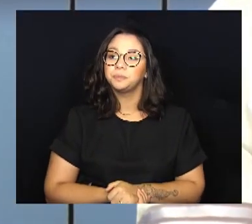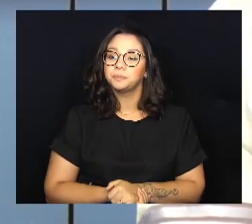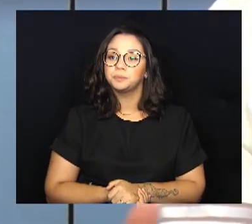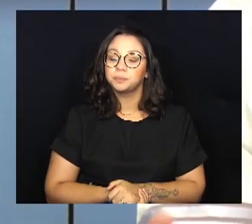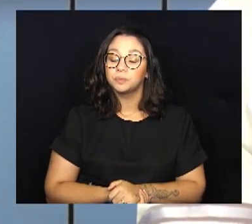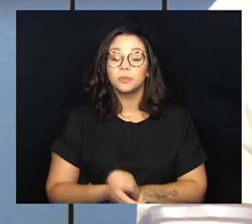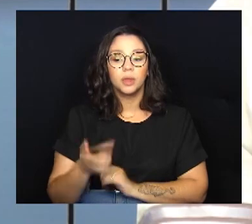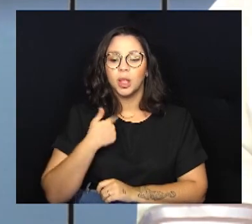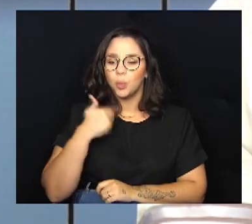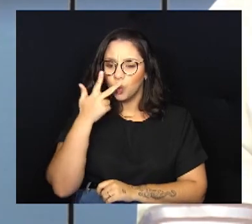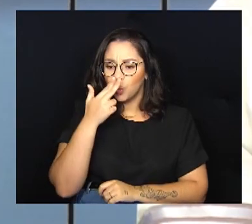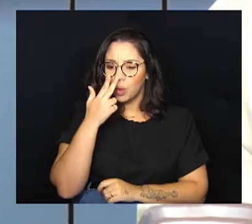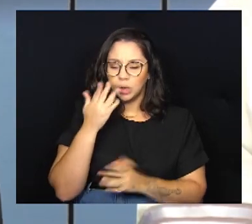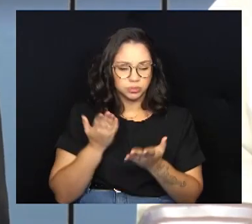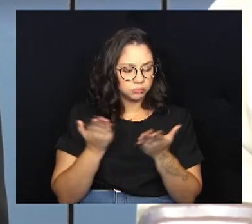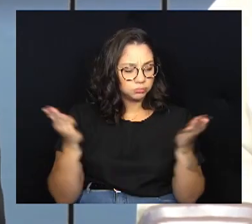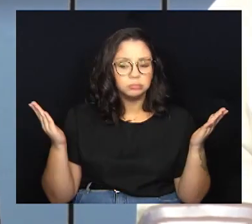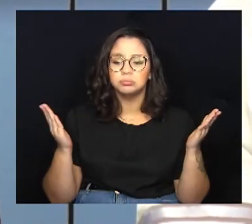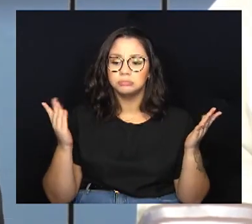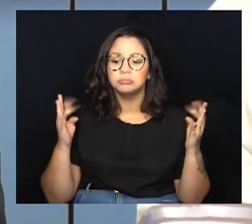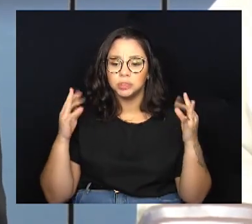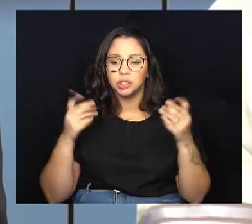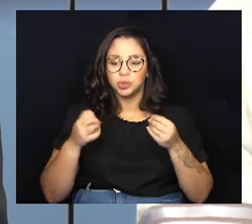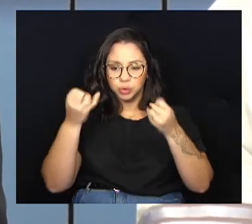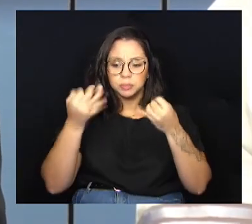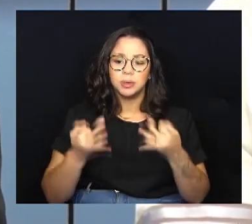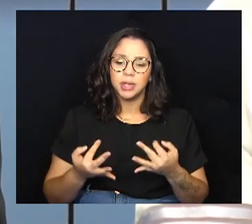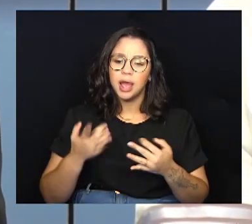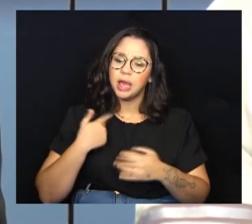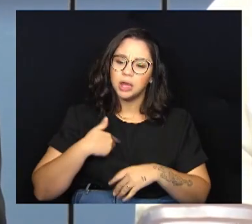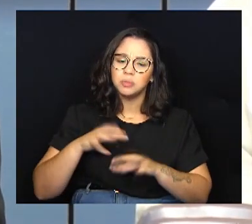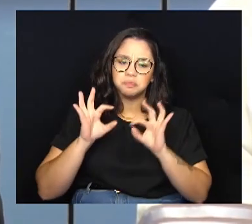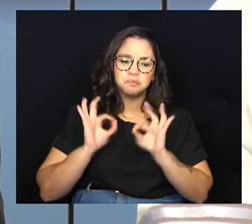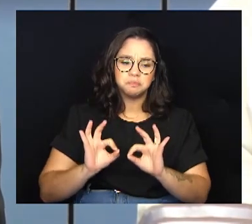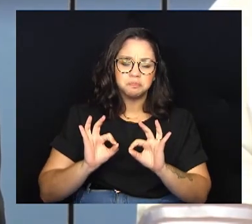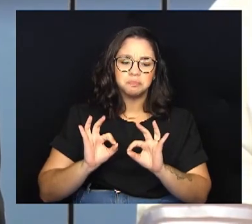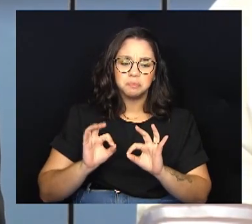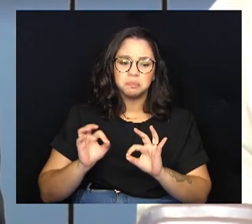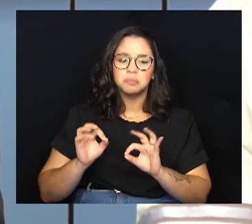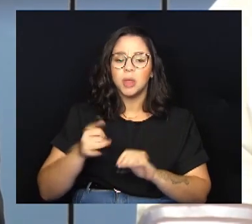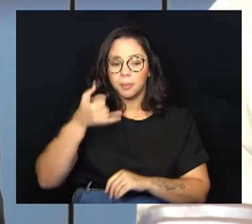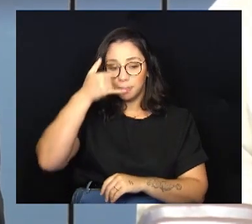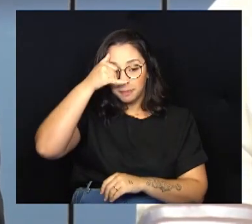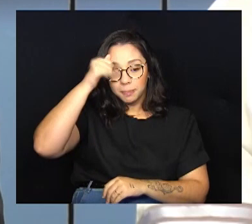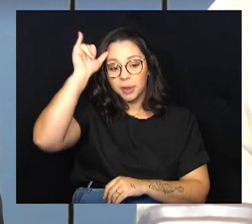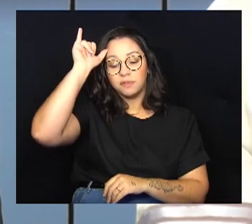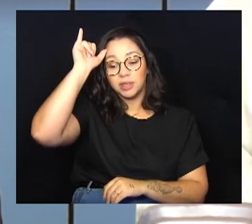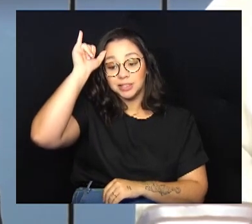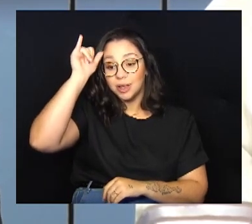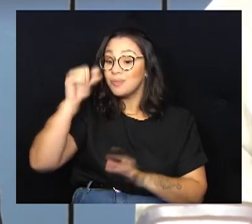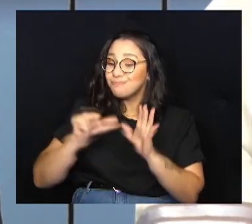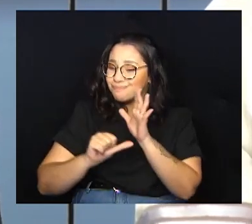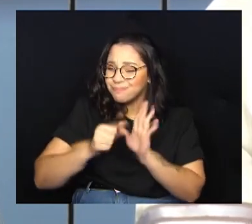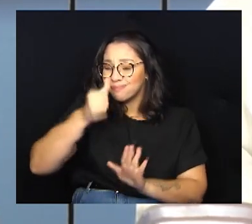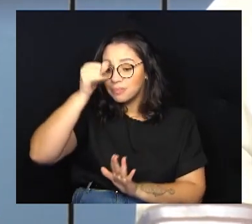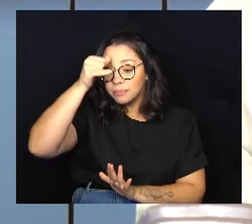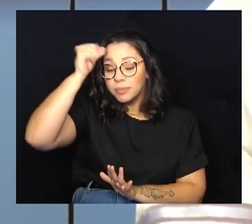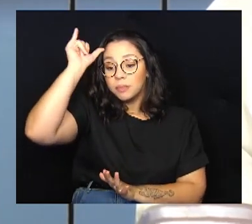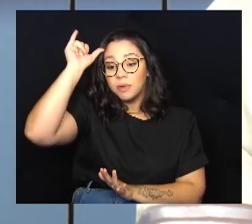no próprio tratamento, porque quando você está tratando uma pessoa, você está evitando que piore, né? Você está amenizando uma